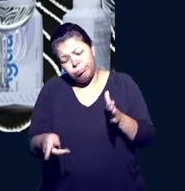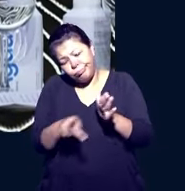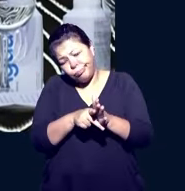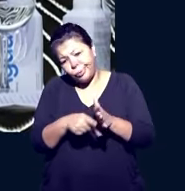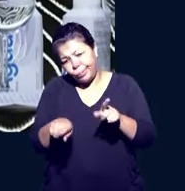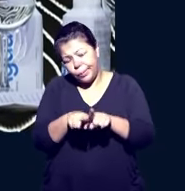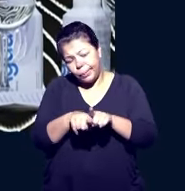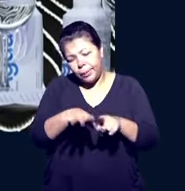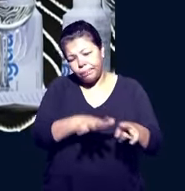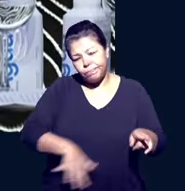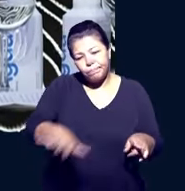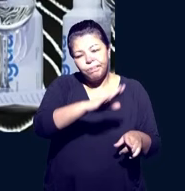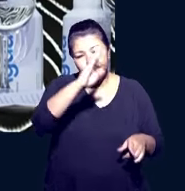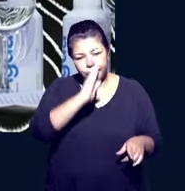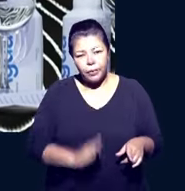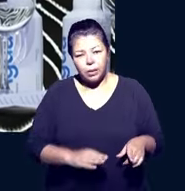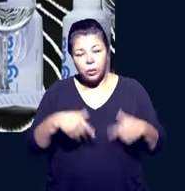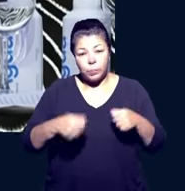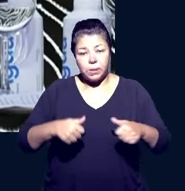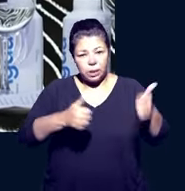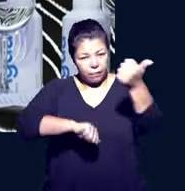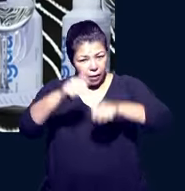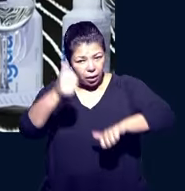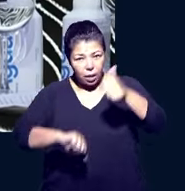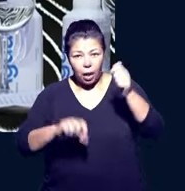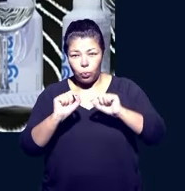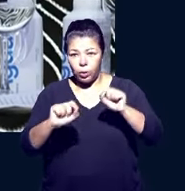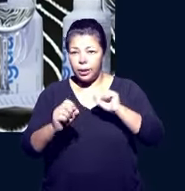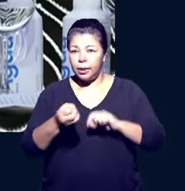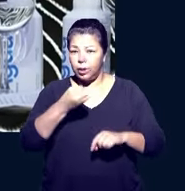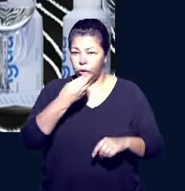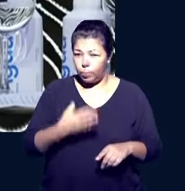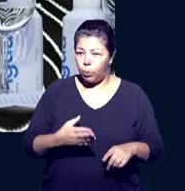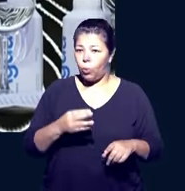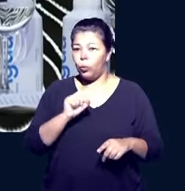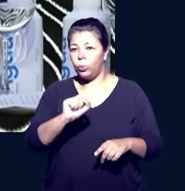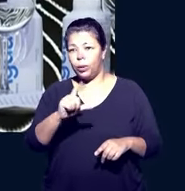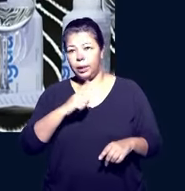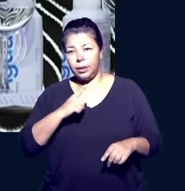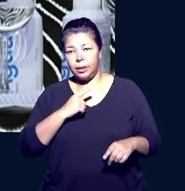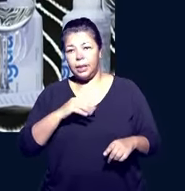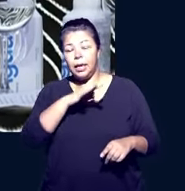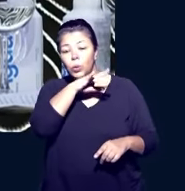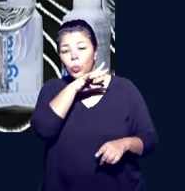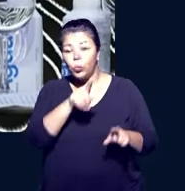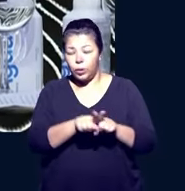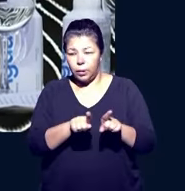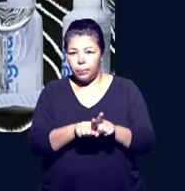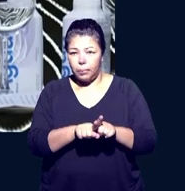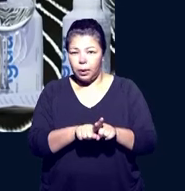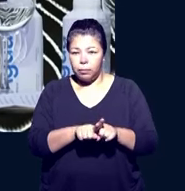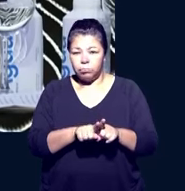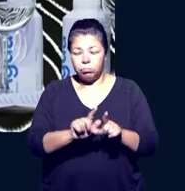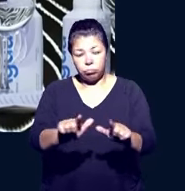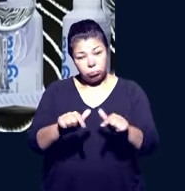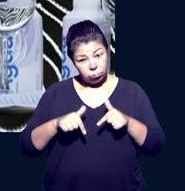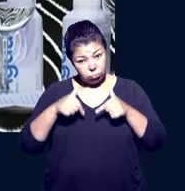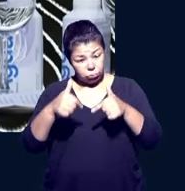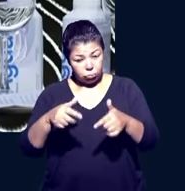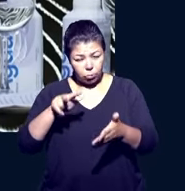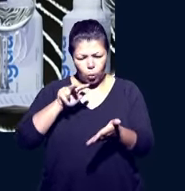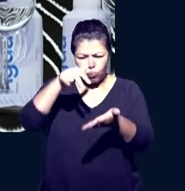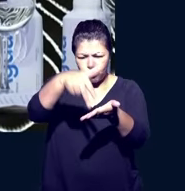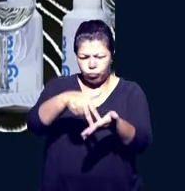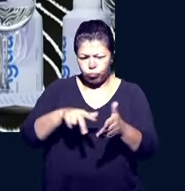a gente pode avaliar o que ele tem de bom ou o que ele tem de ruim o ativismo é uma lenda Geralmente as pessoas dizem que é ativista a decisão que